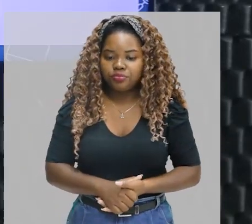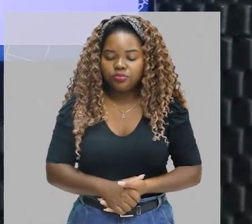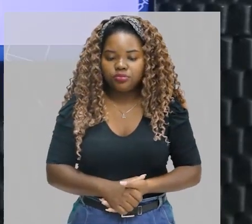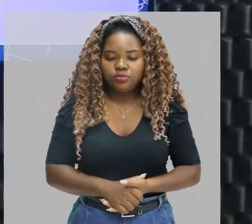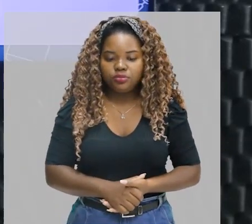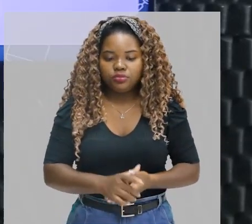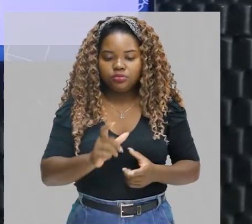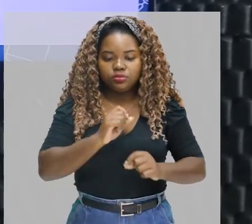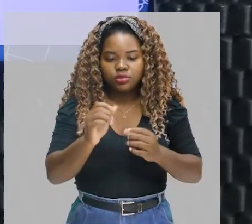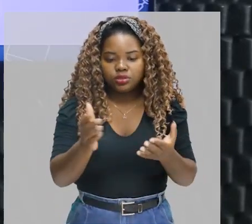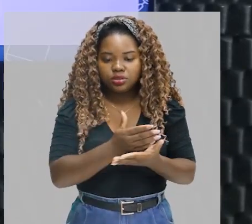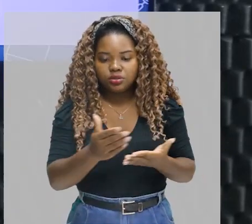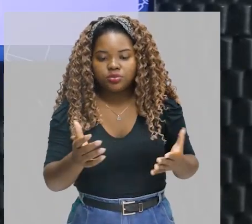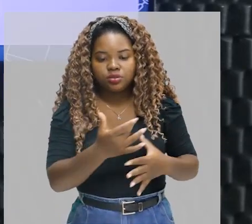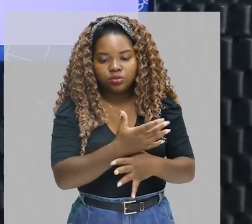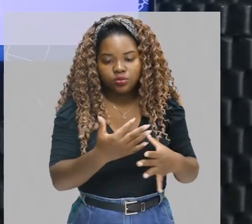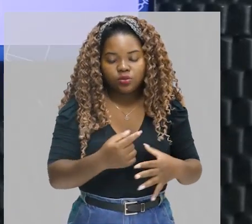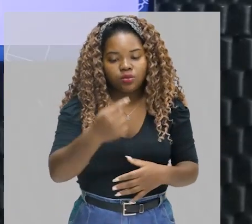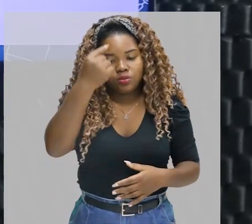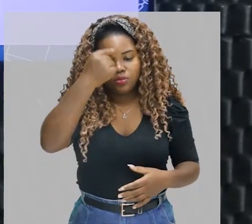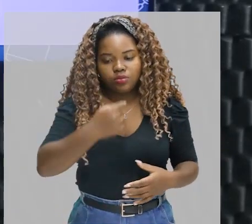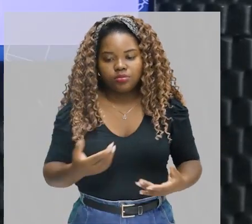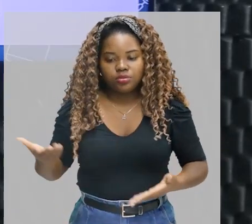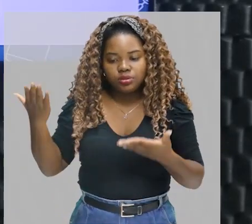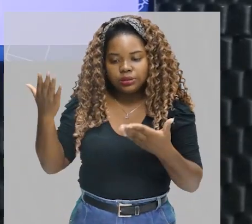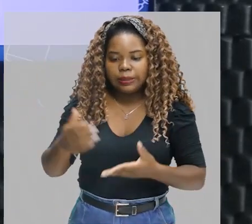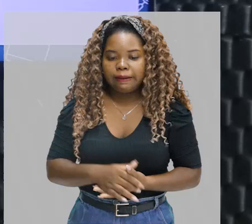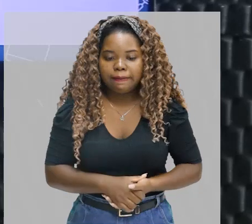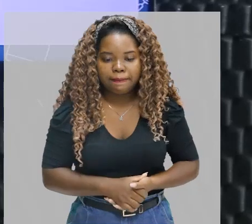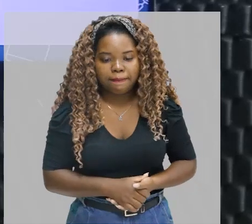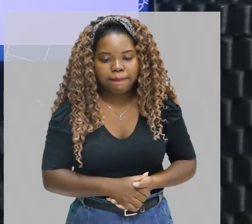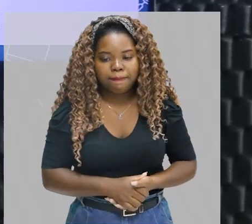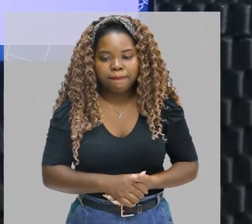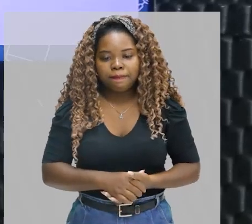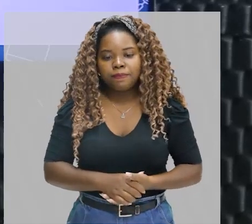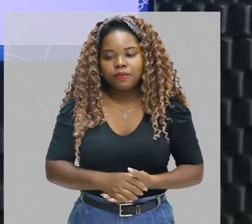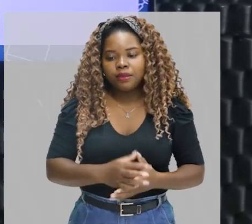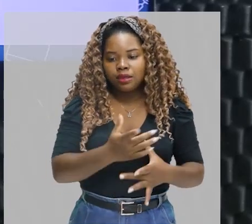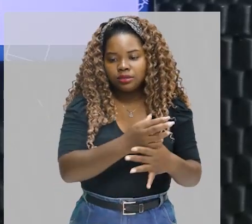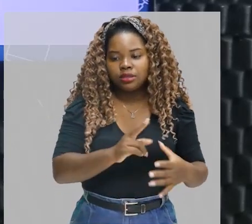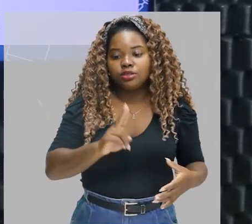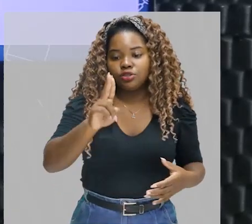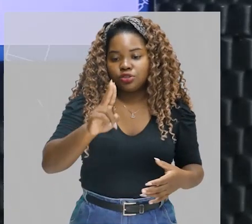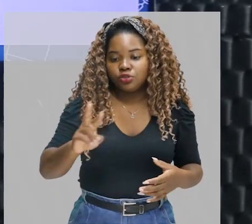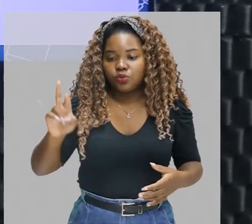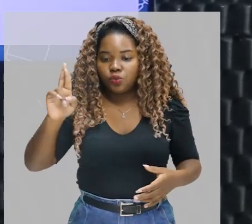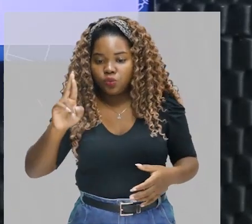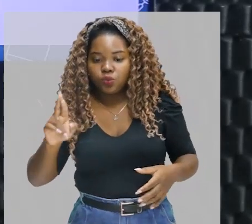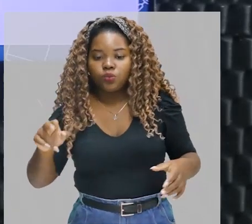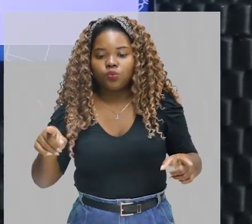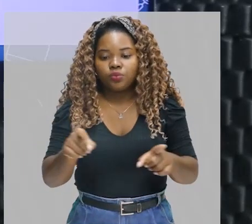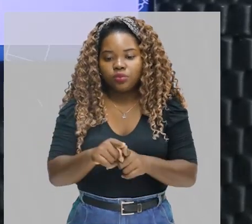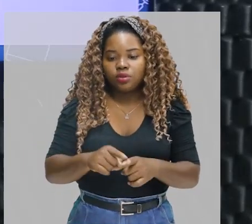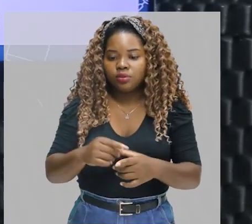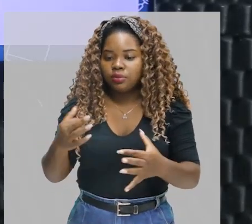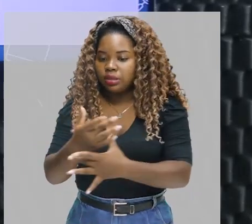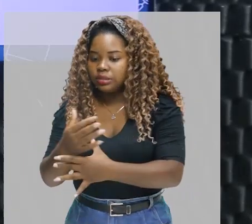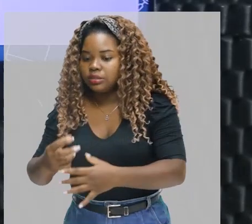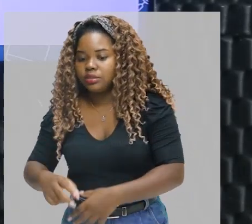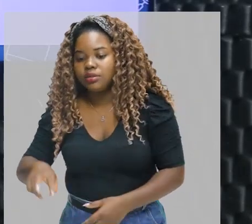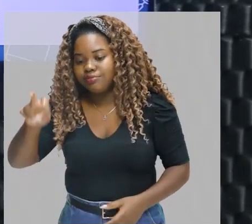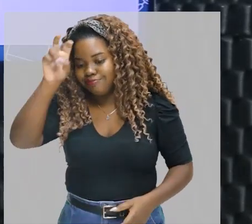Então nós temos aqui algumas cidades, tá certo? Nós temos a cidade de Ur, nós temos aqui a cidade